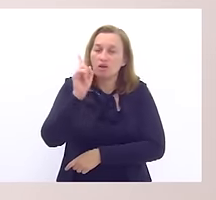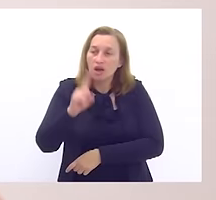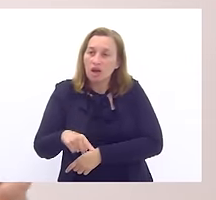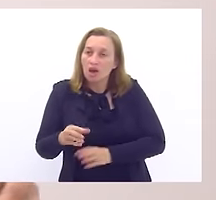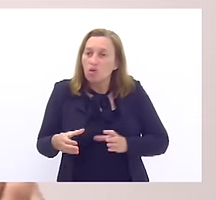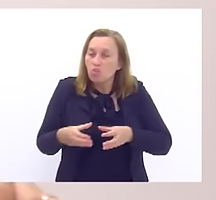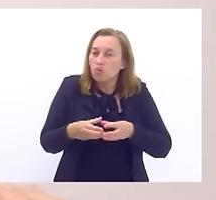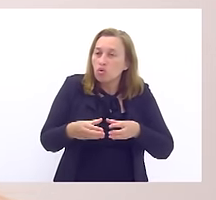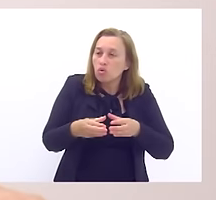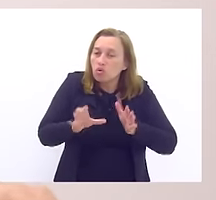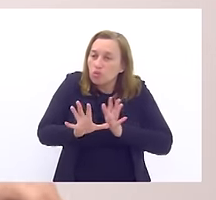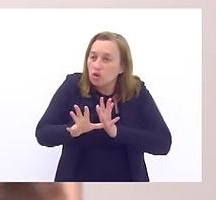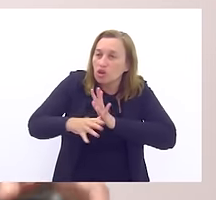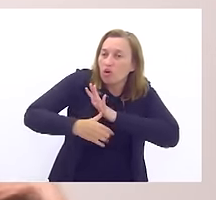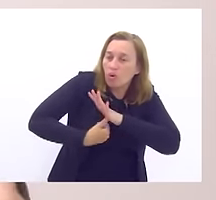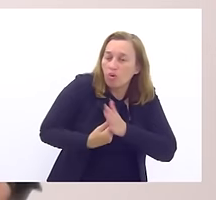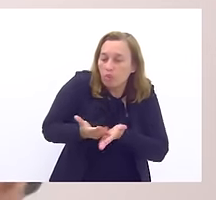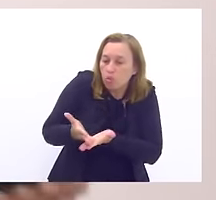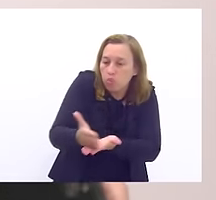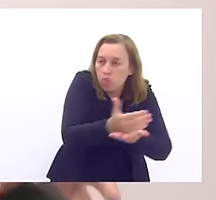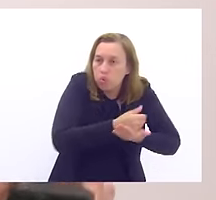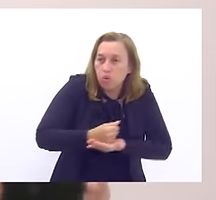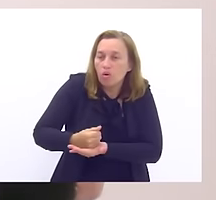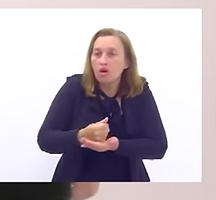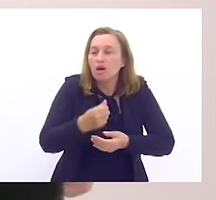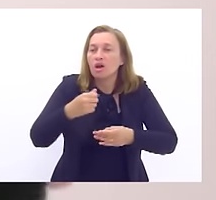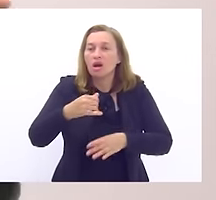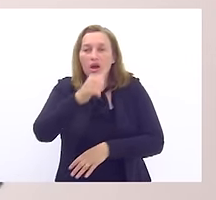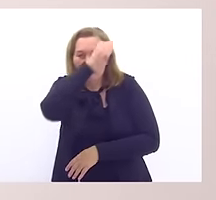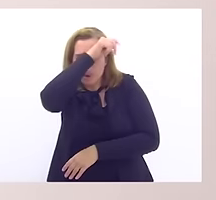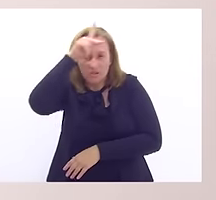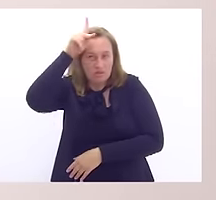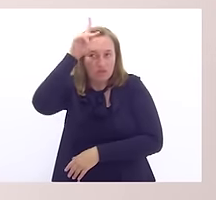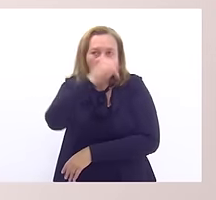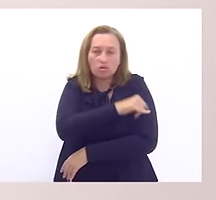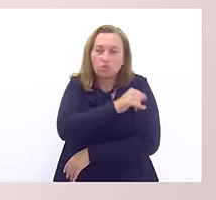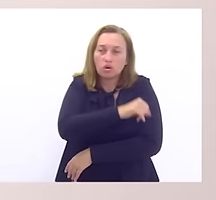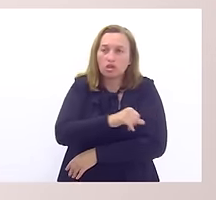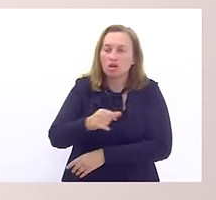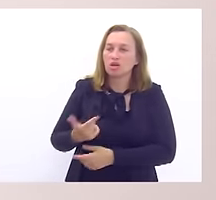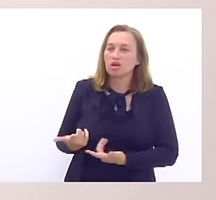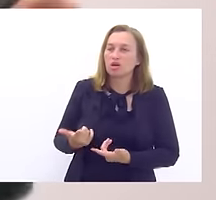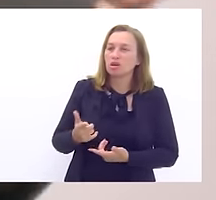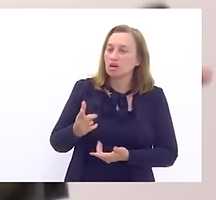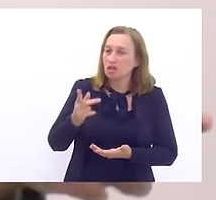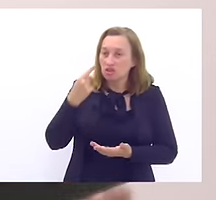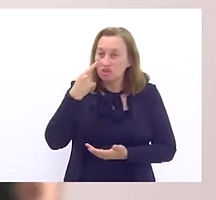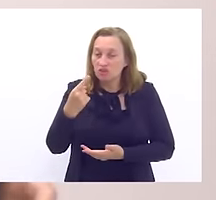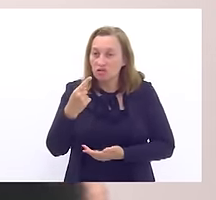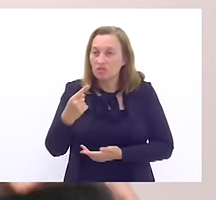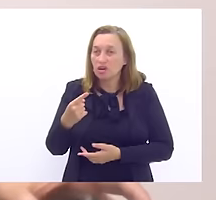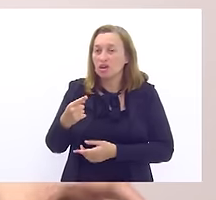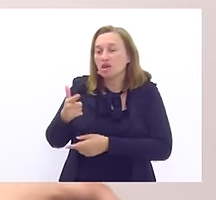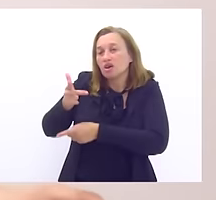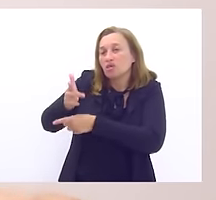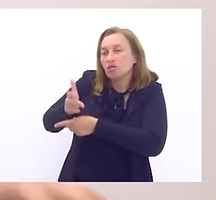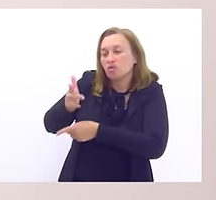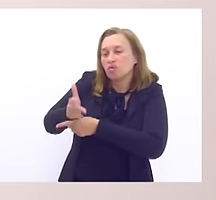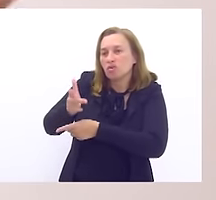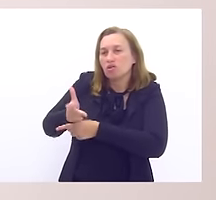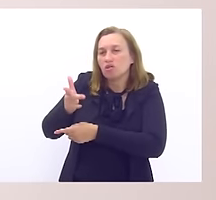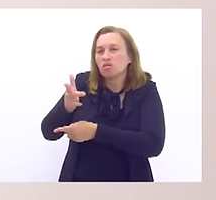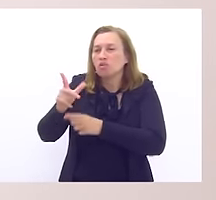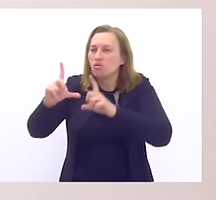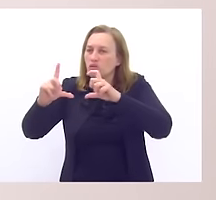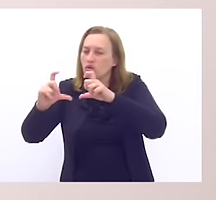arrecadatória na Prefeitura do Rio de Janeiro nós vemos isso só a gente fotografando o carro para carros parados sem nenhuma legitimidade para tal